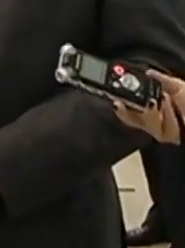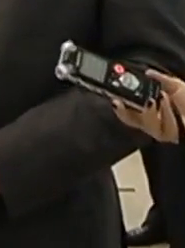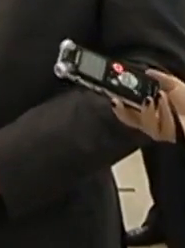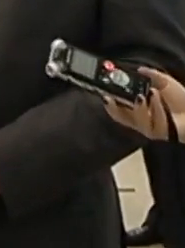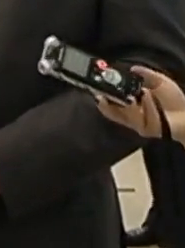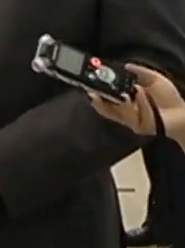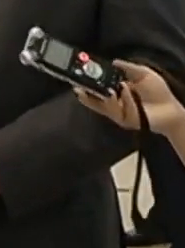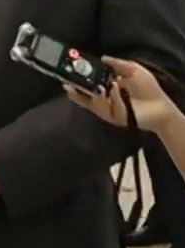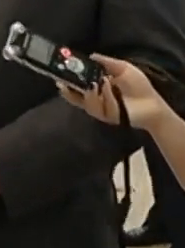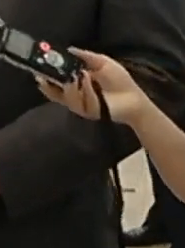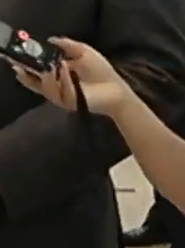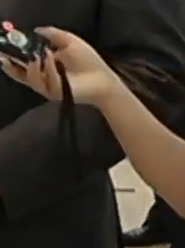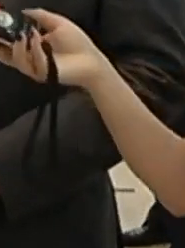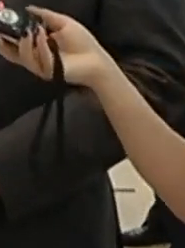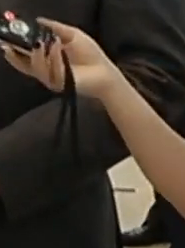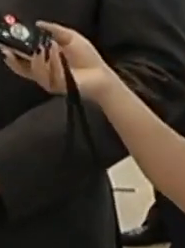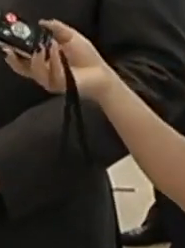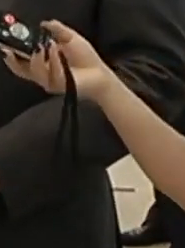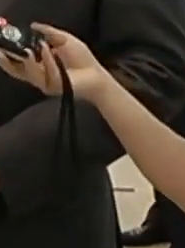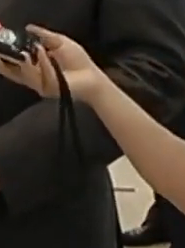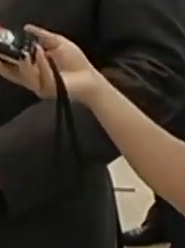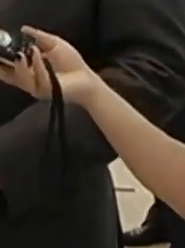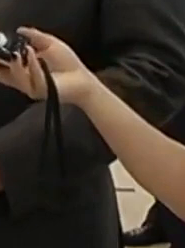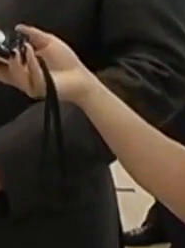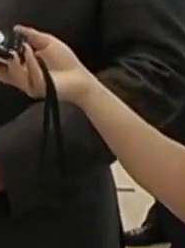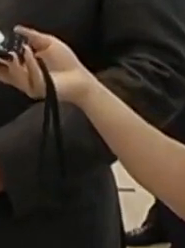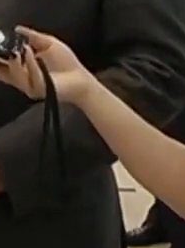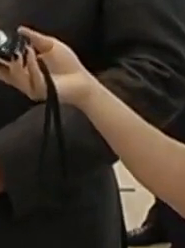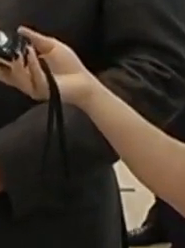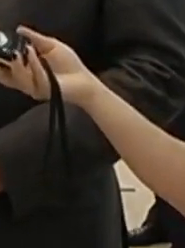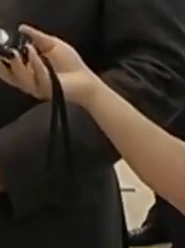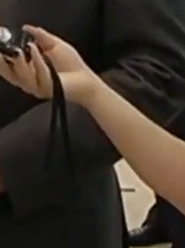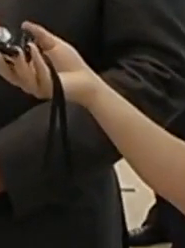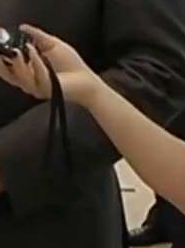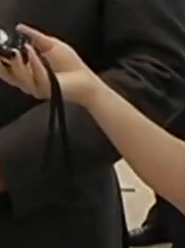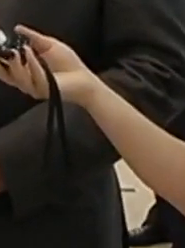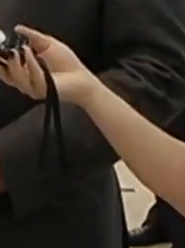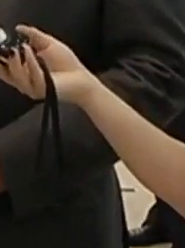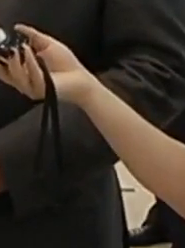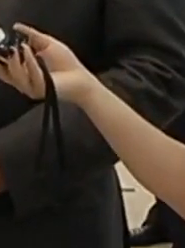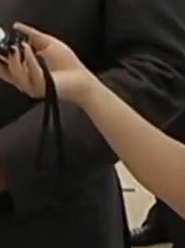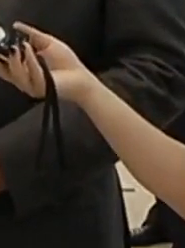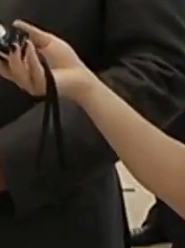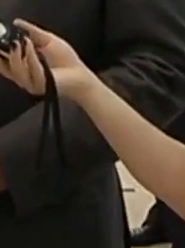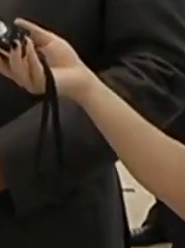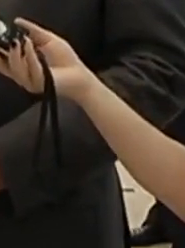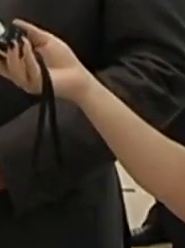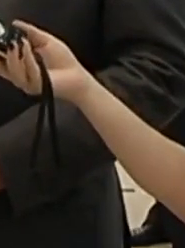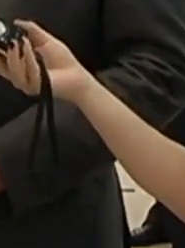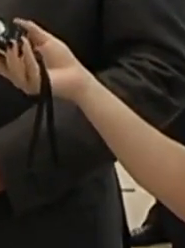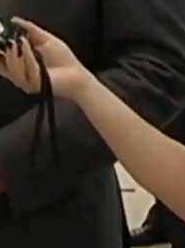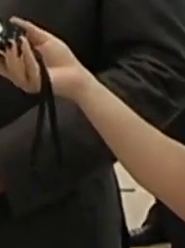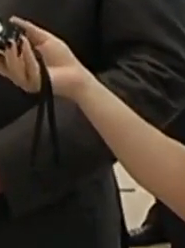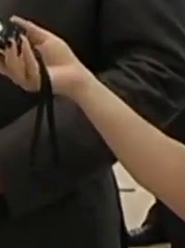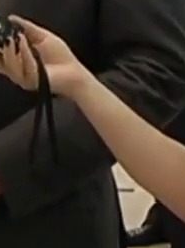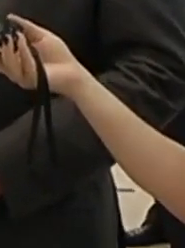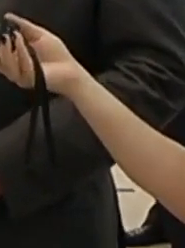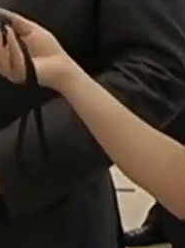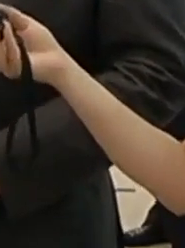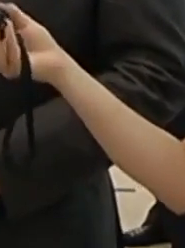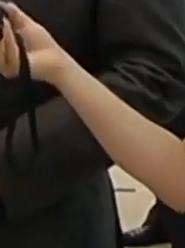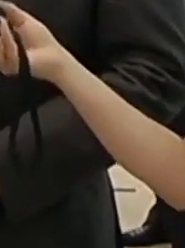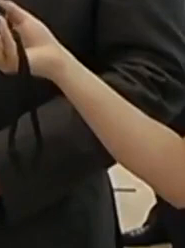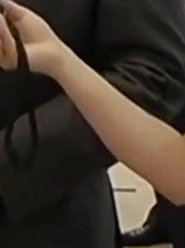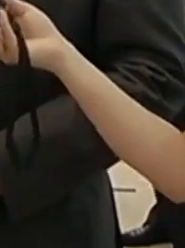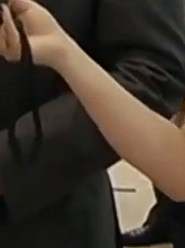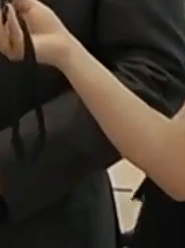abrir mão de alguns auxílios aqui na casa. Como os senhores já tinham avisado desde a campanha, né, que efeitos e